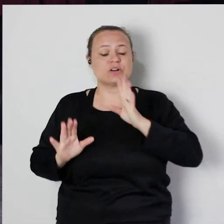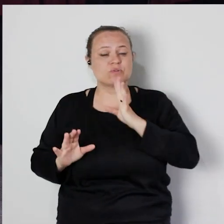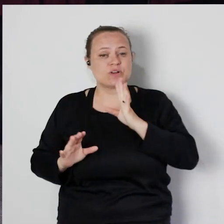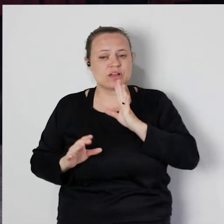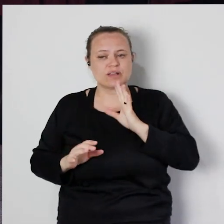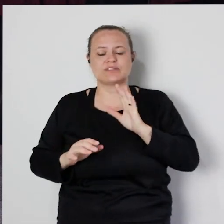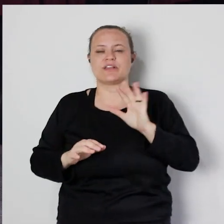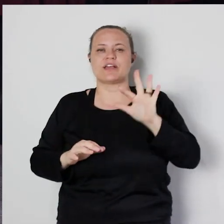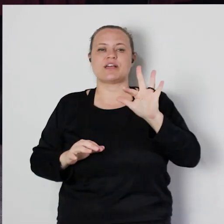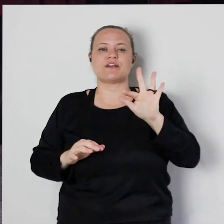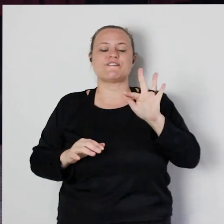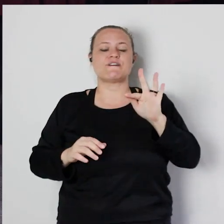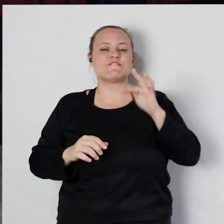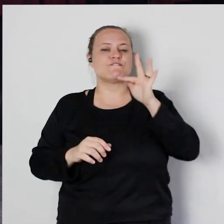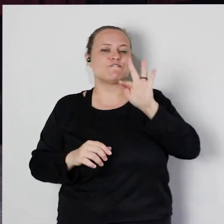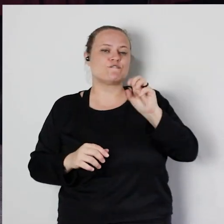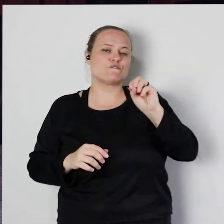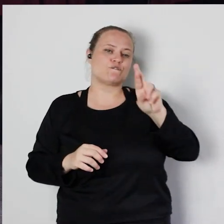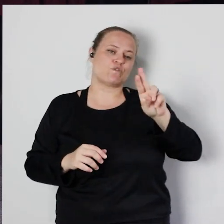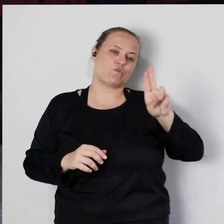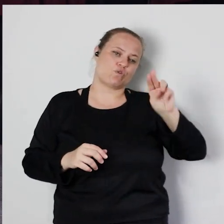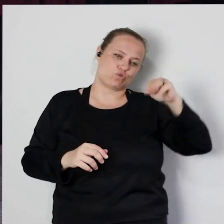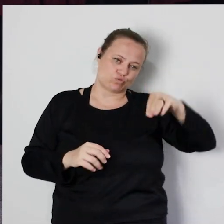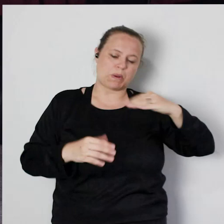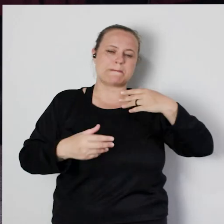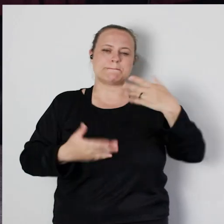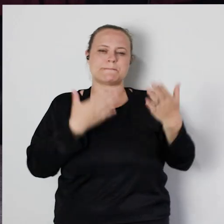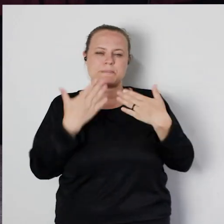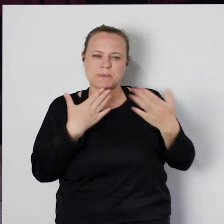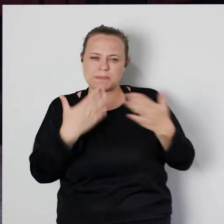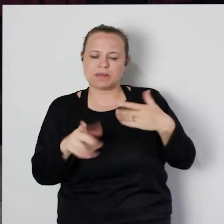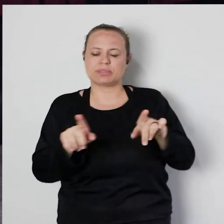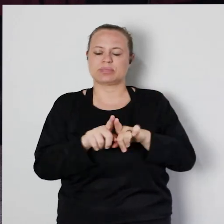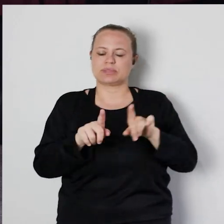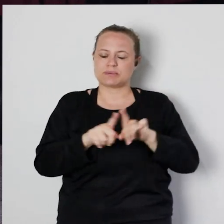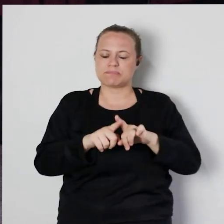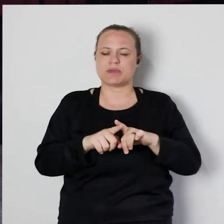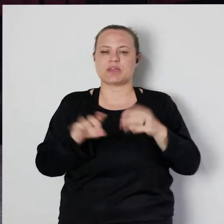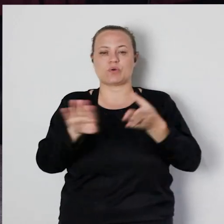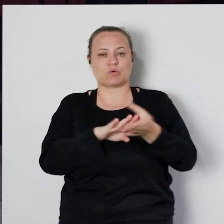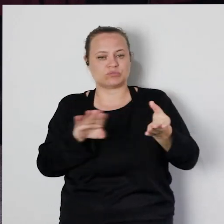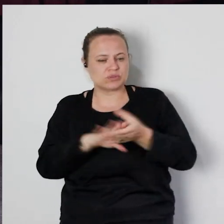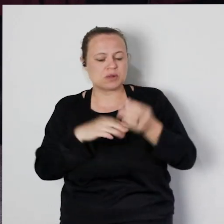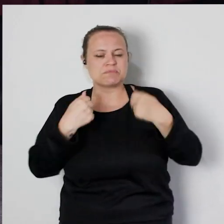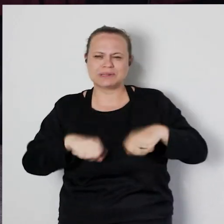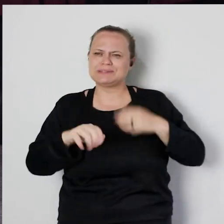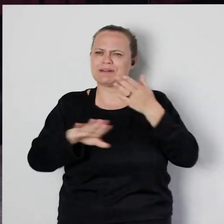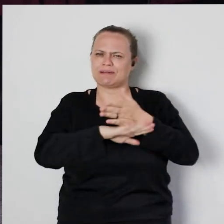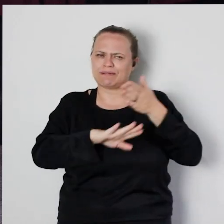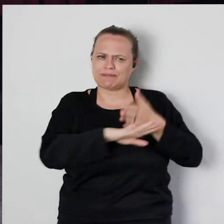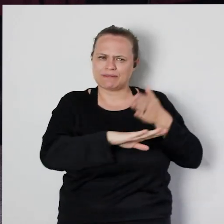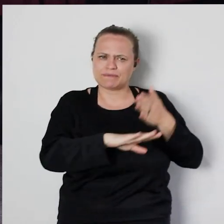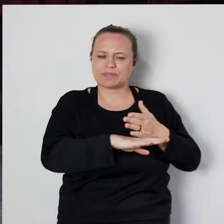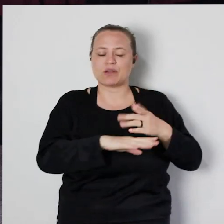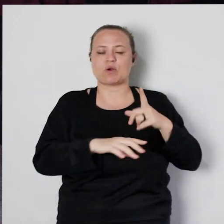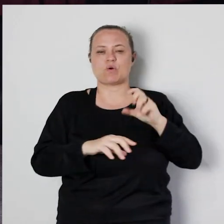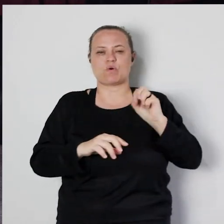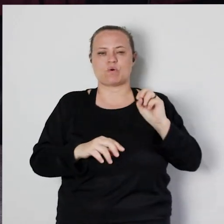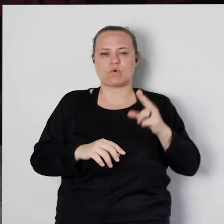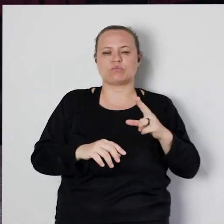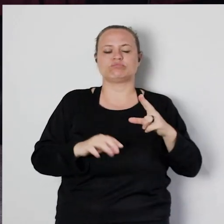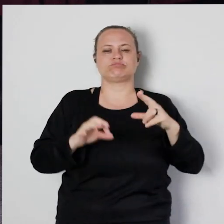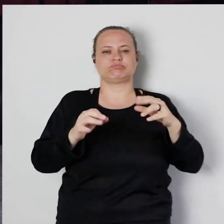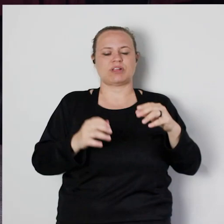instâncias que já são reconhecidas, quer sejam fóruns, conselhos, né? Ou então que